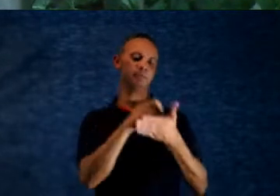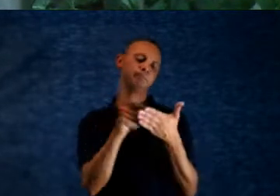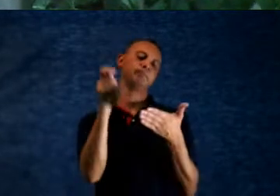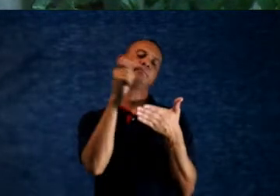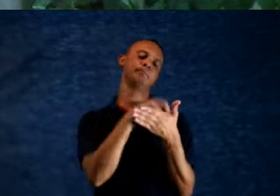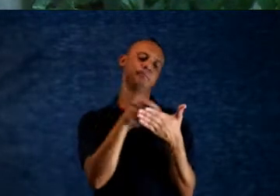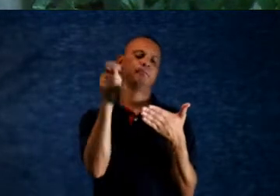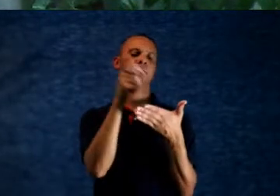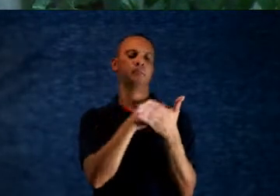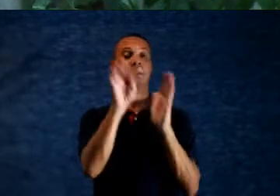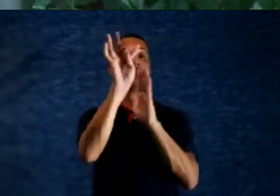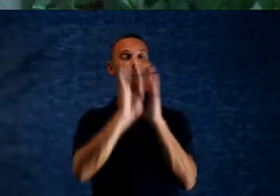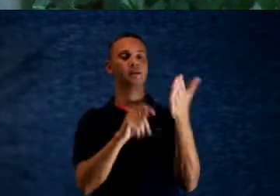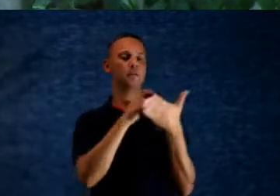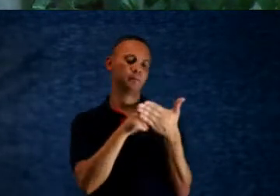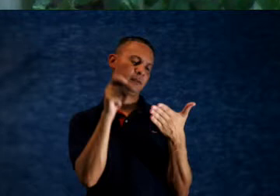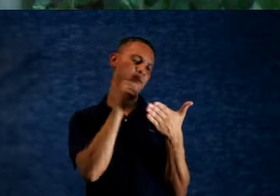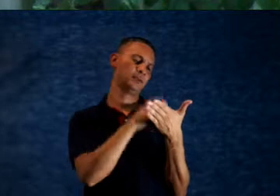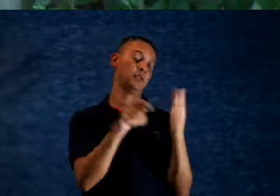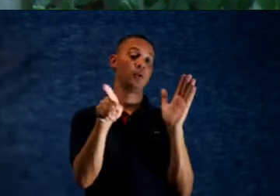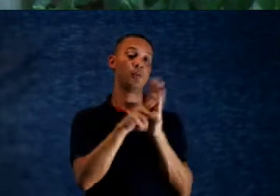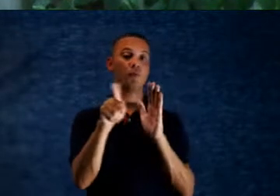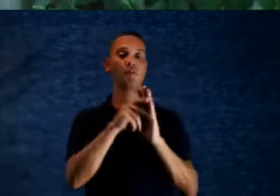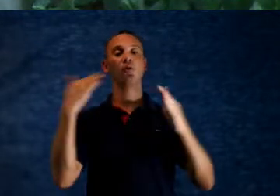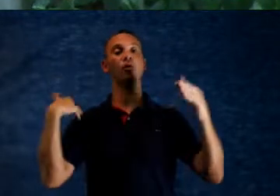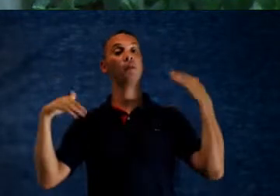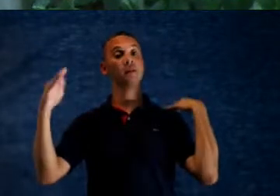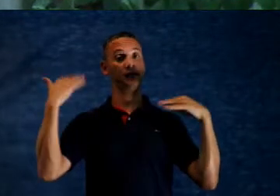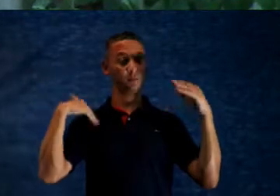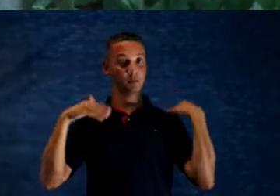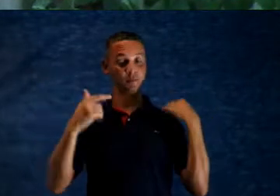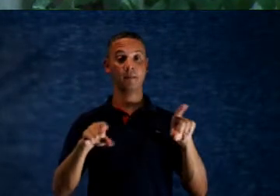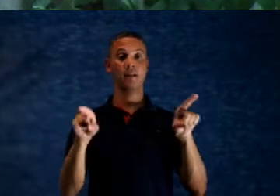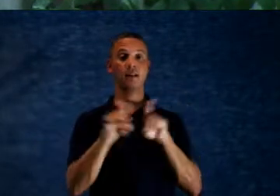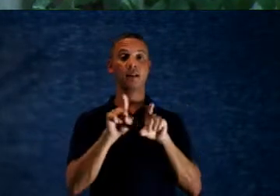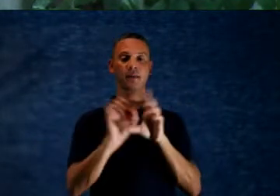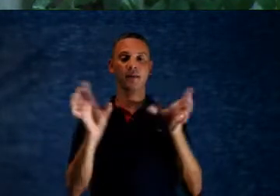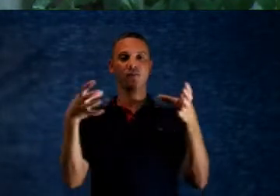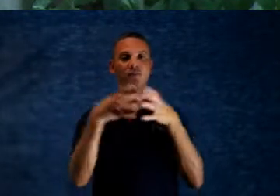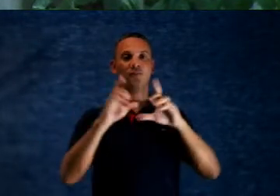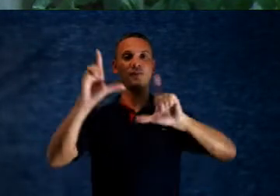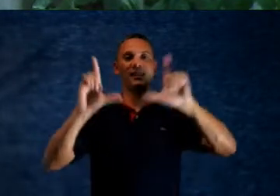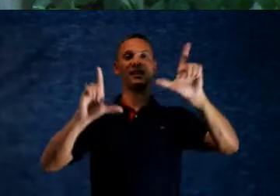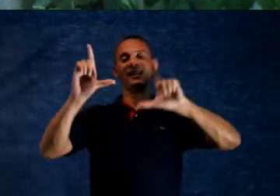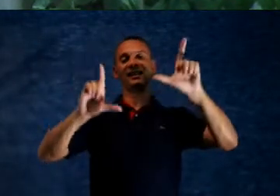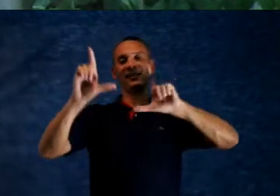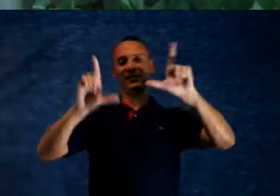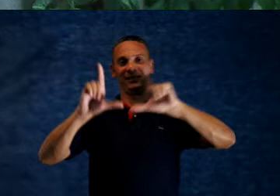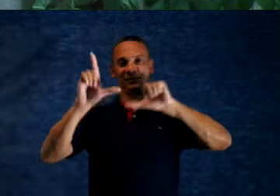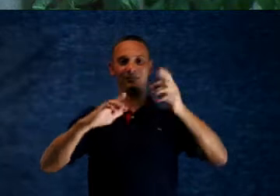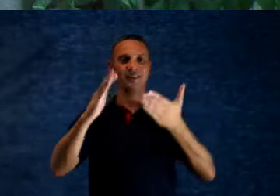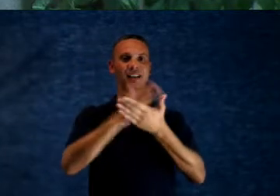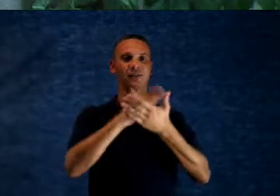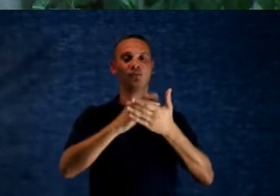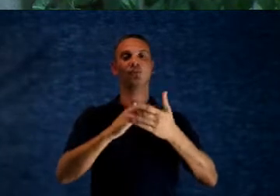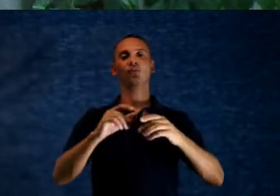Carvalho, passei a redigir textos para o caderno de turismo, bem como a integrar a equipe de